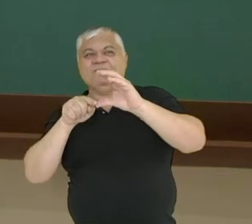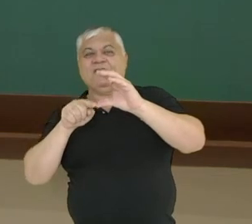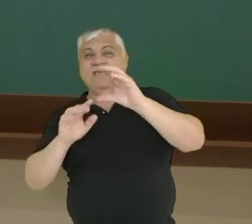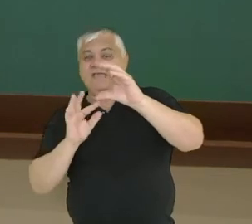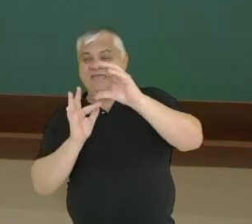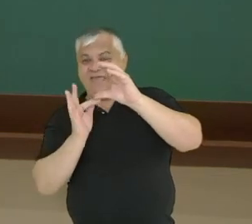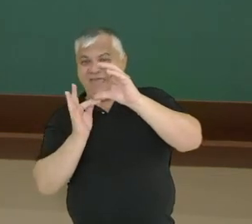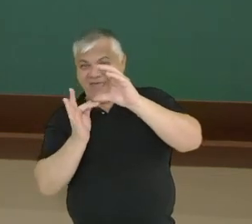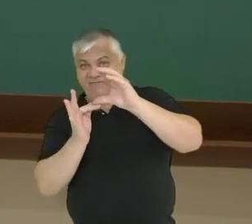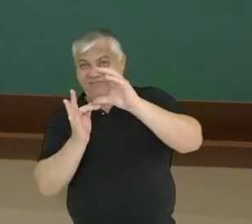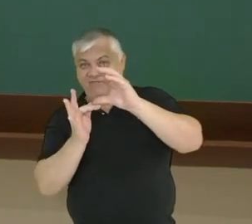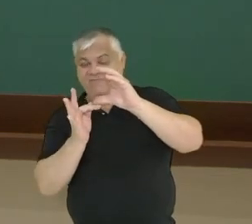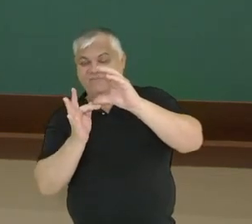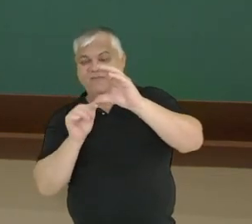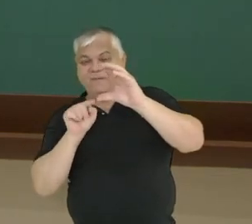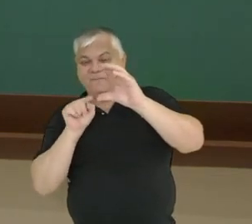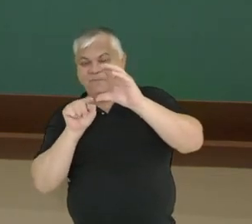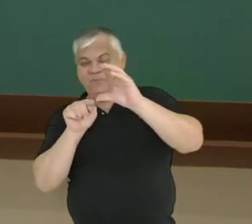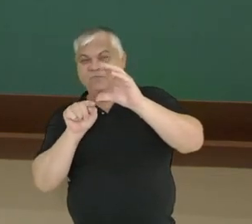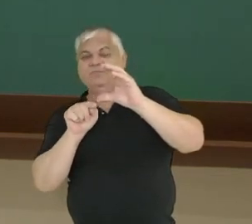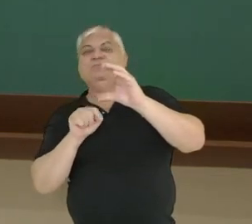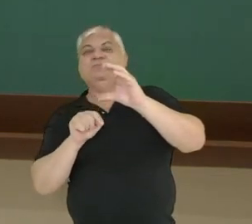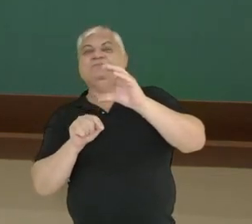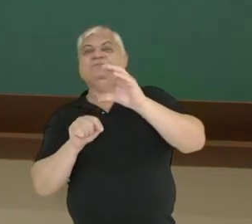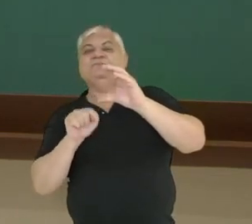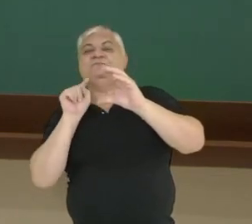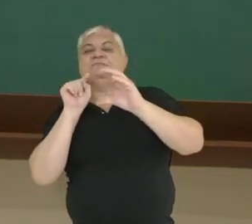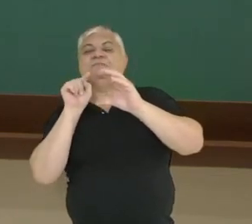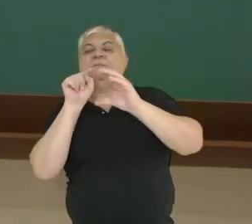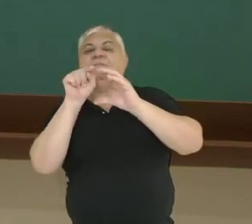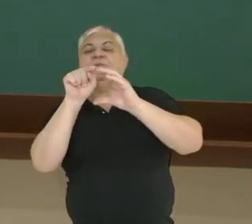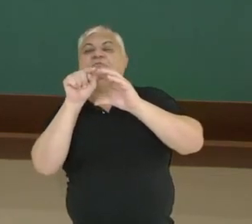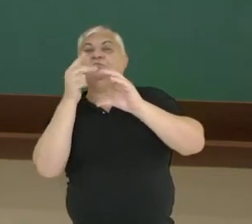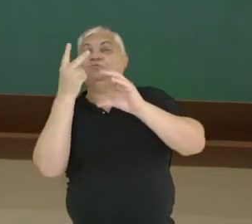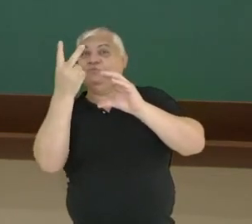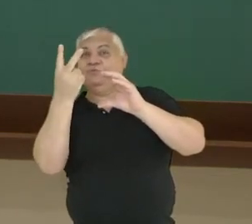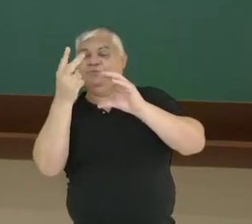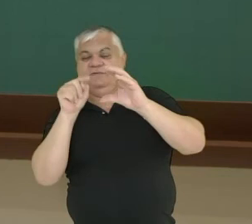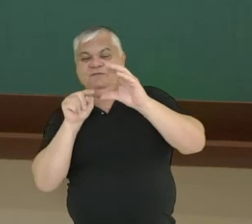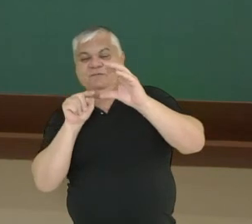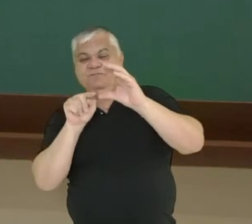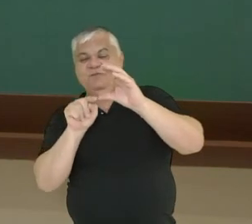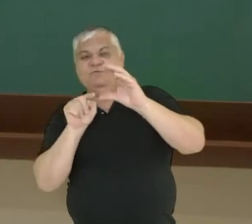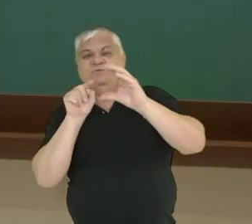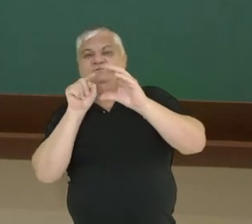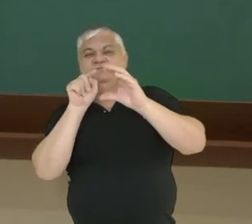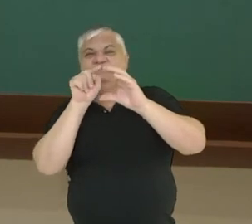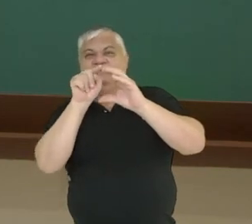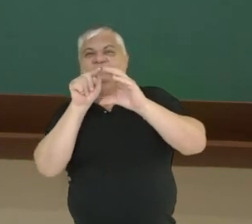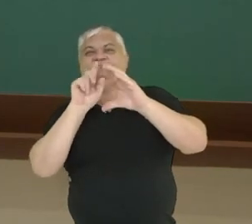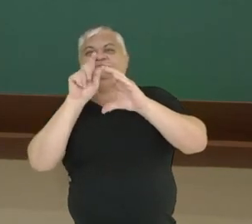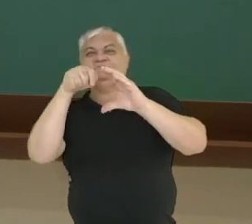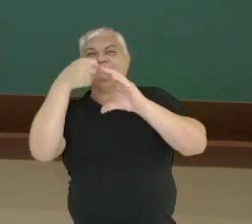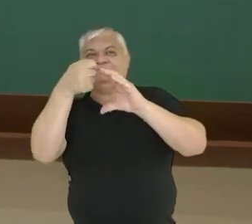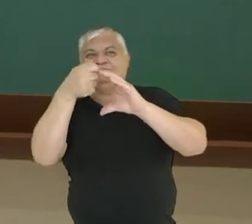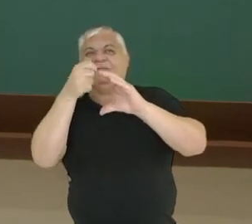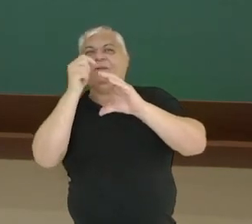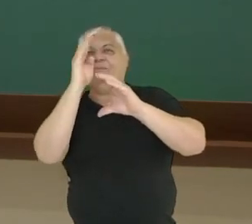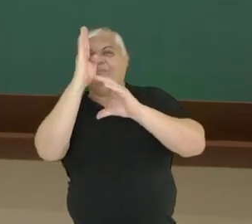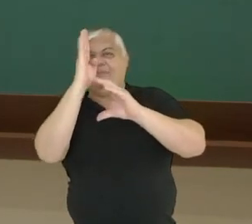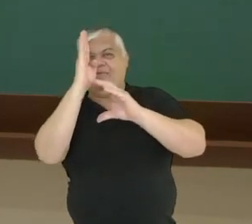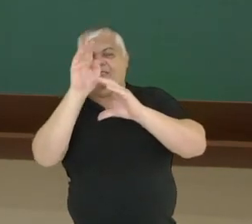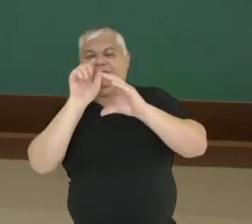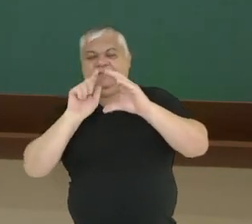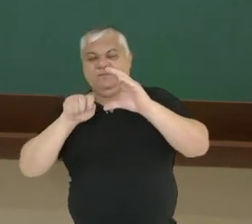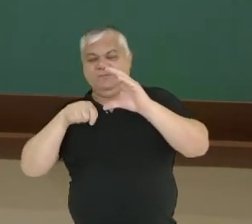vão coincidir aqui entre as duas circunferências. Esses pontinhos, ó, você vai chamar de ponto